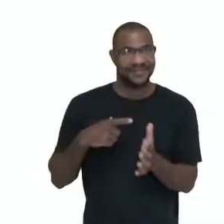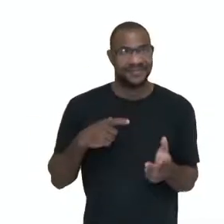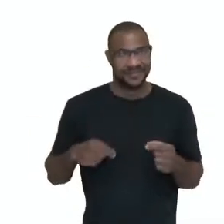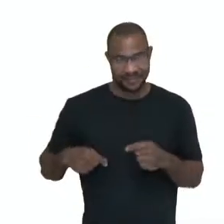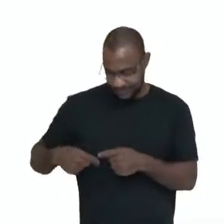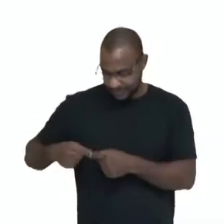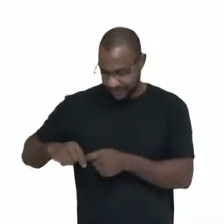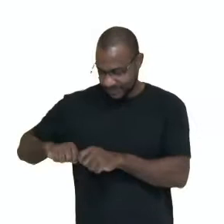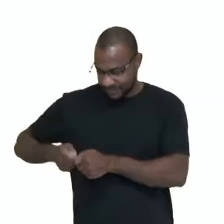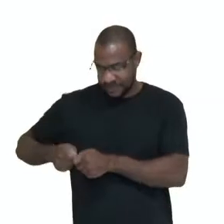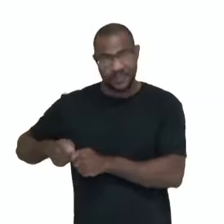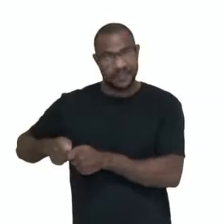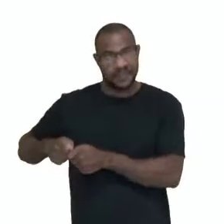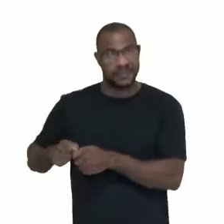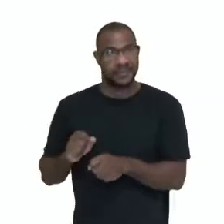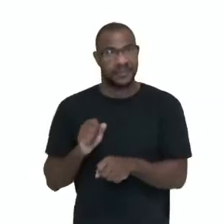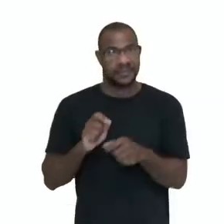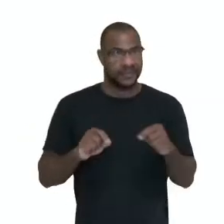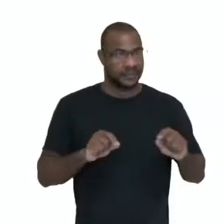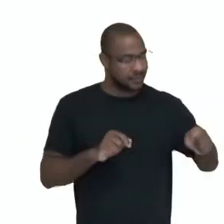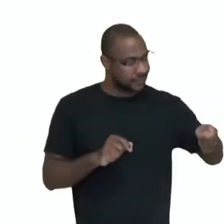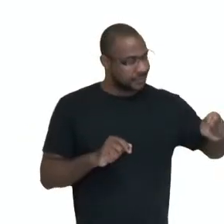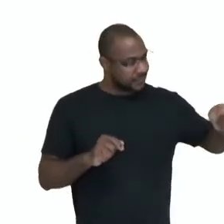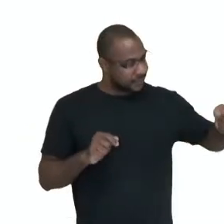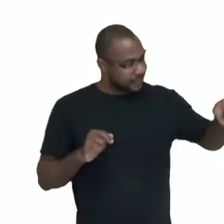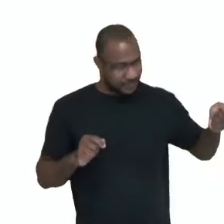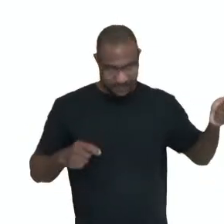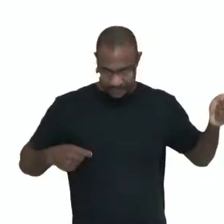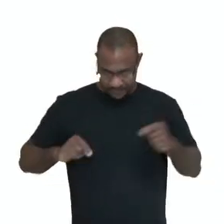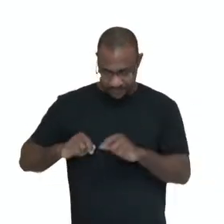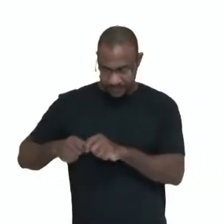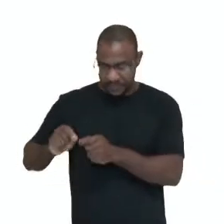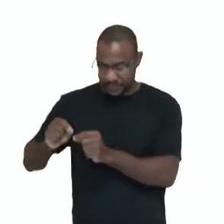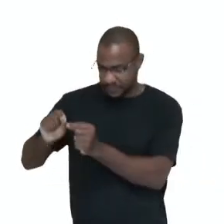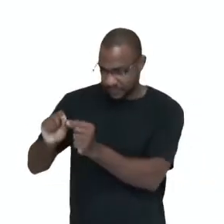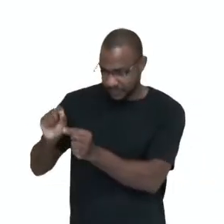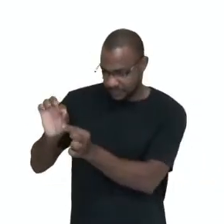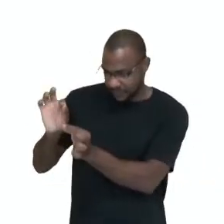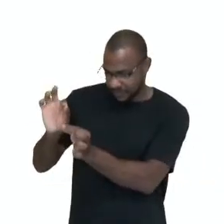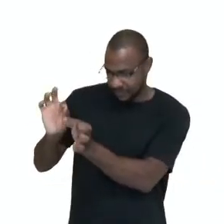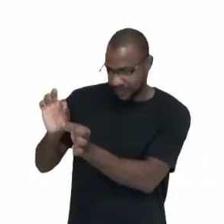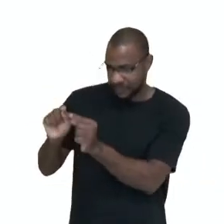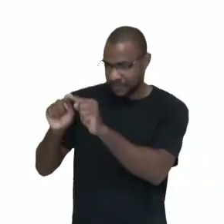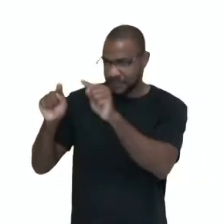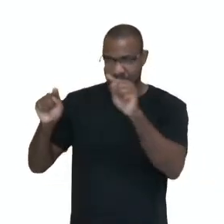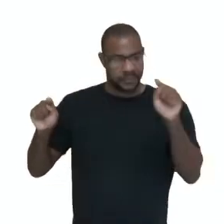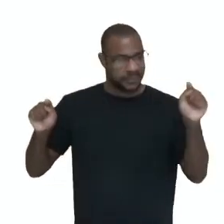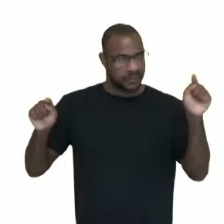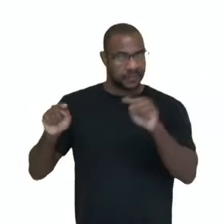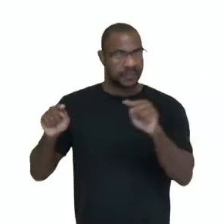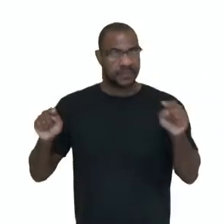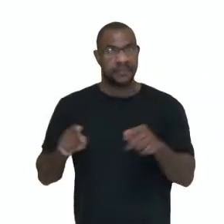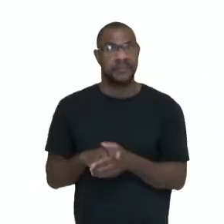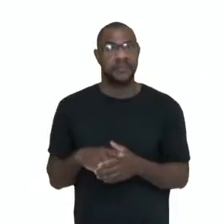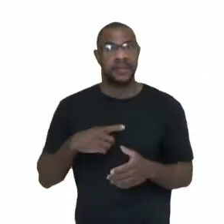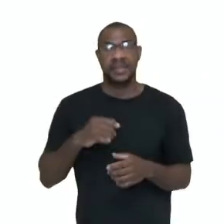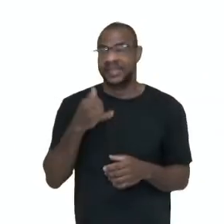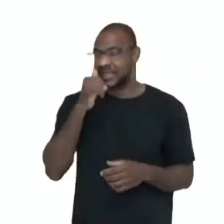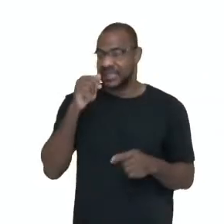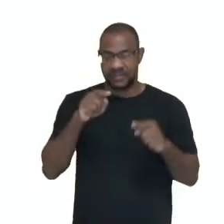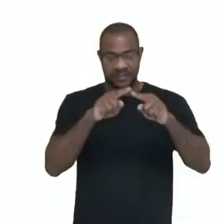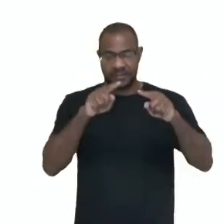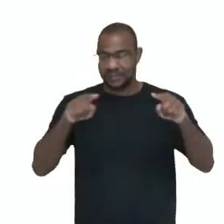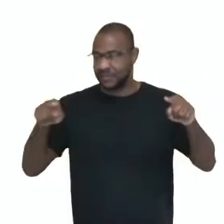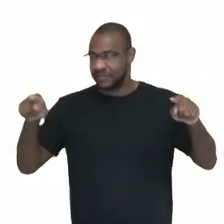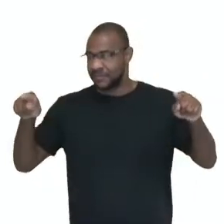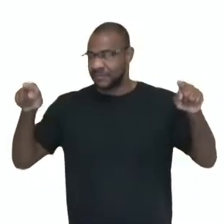atrás travado, a parte da frente. Essa energia ela vai se propagar pela corda. Ela vai ir, vai voltar, vai ir, vai